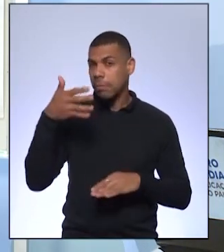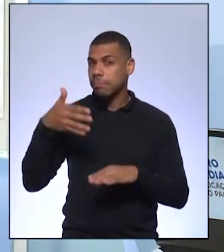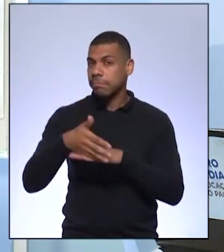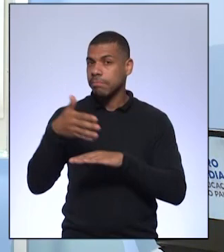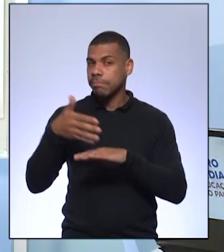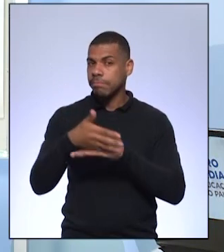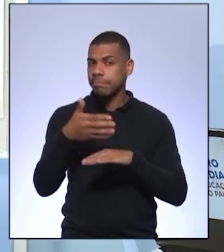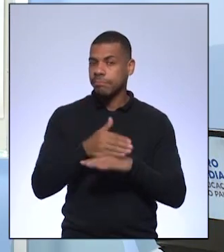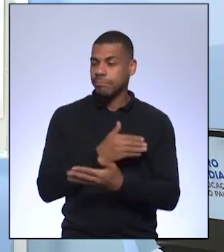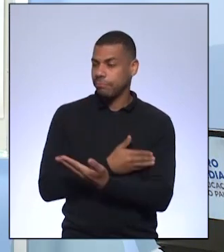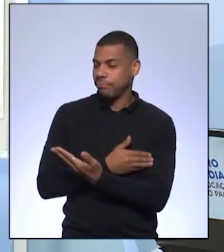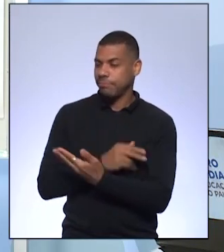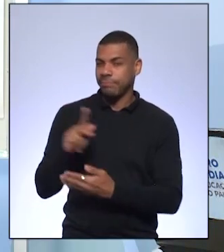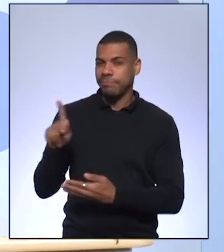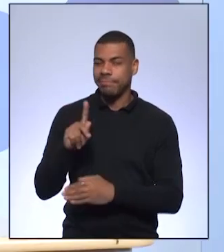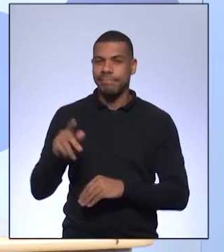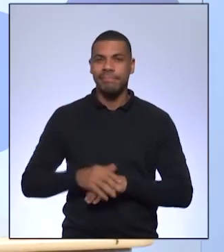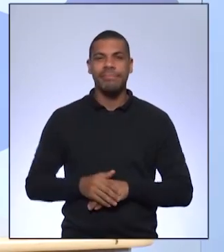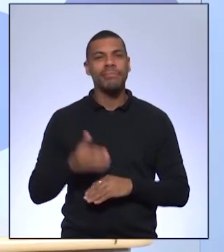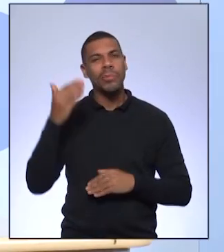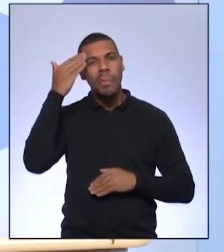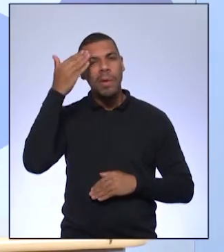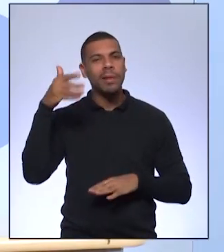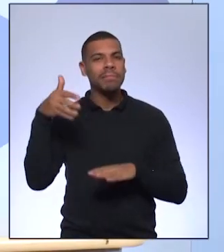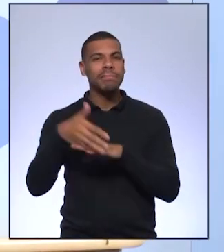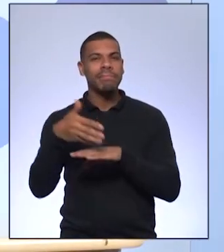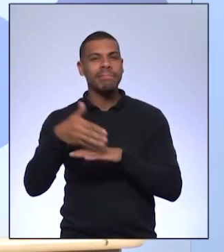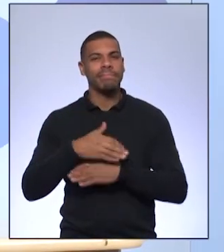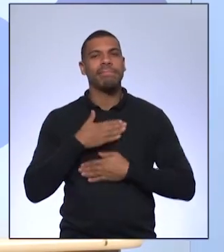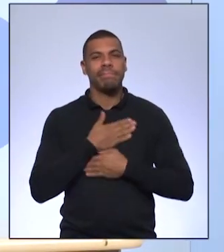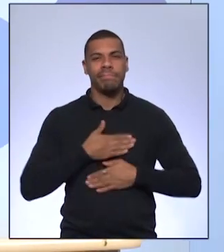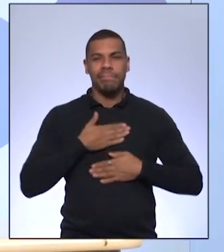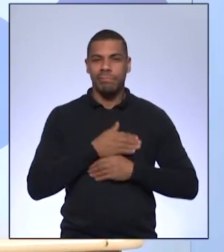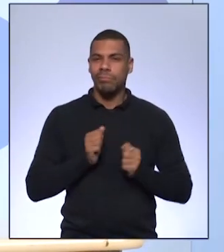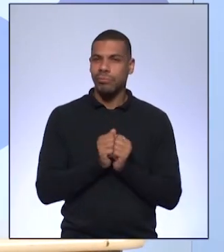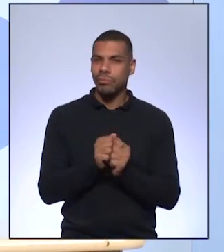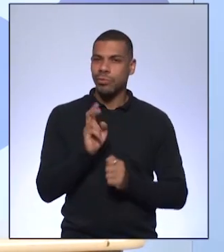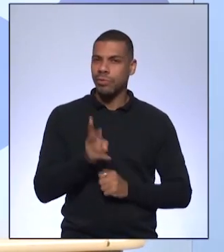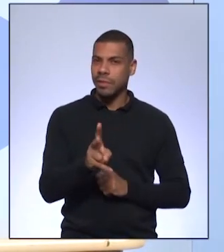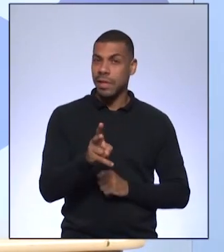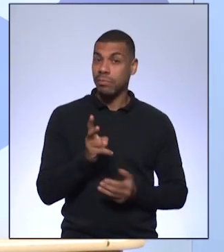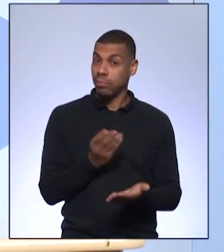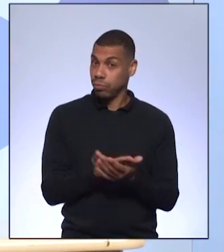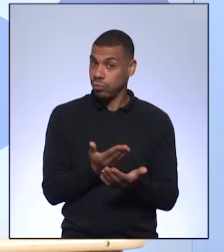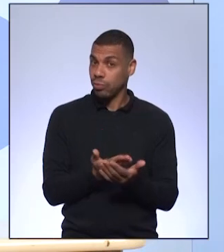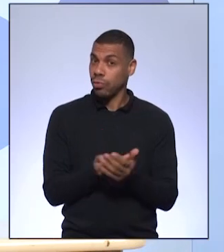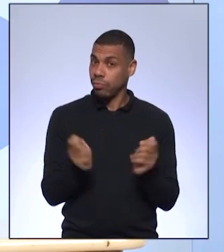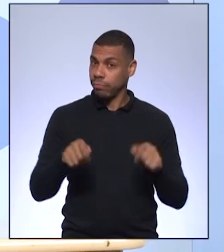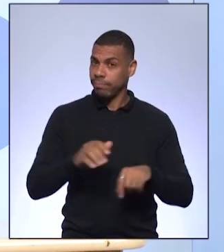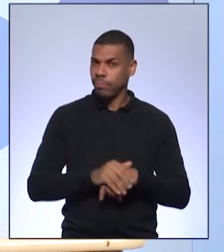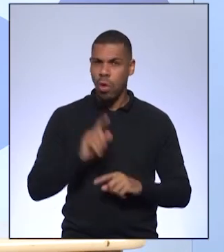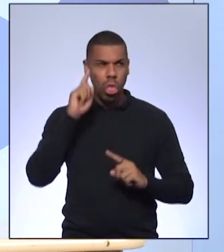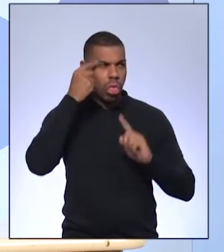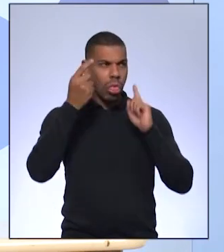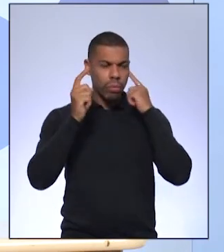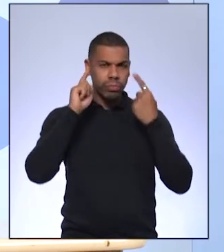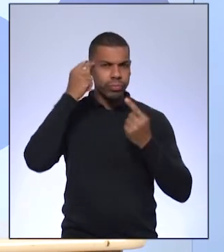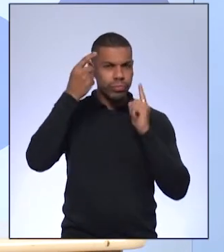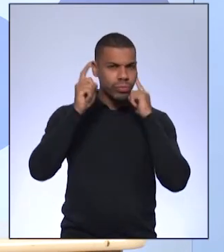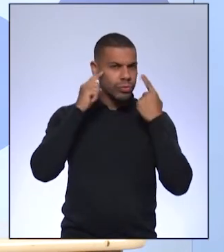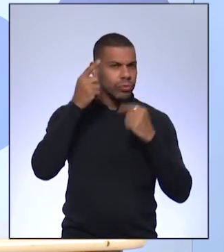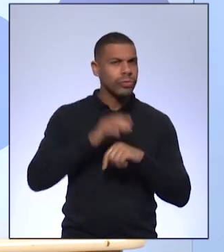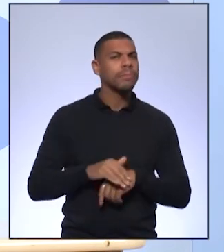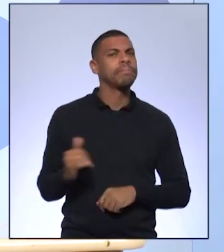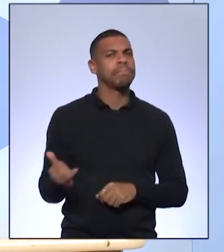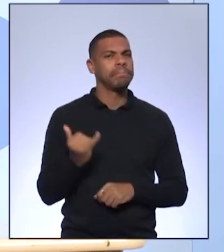participação. Jonas, é com você. Obrigado pela participação de todos, é um prazer estar com vocês sempre. Continuem seus estudos, tirem dúvidas com seu professor, é